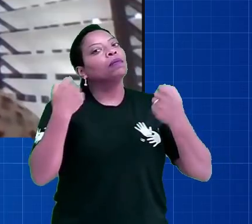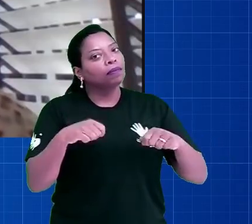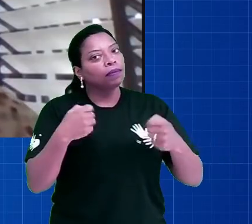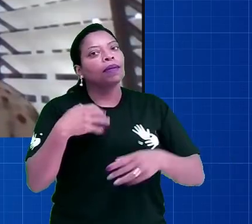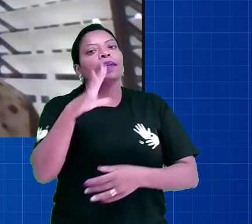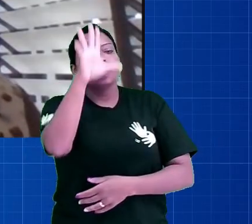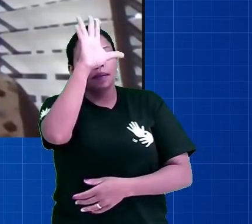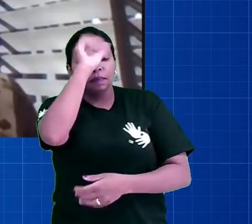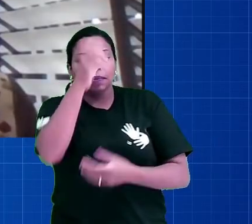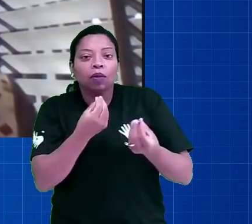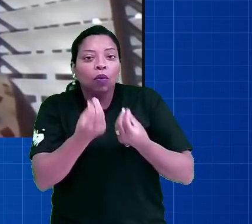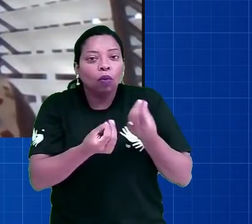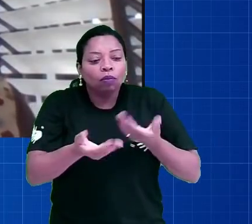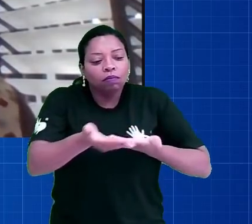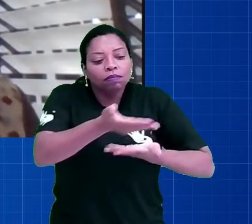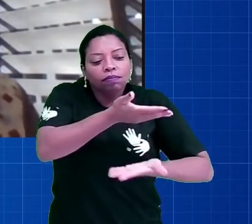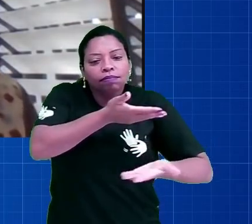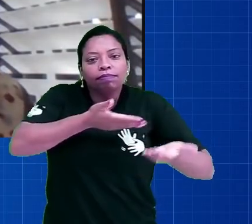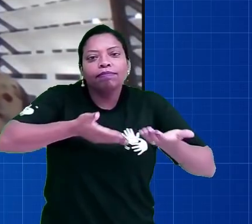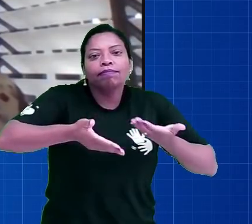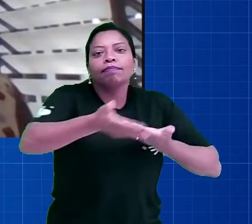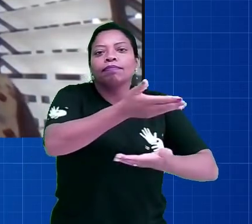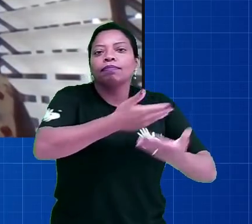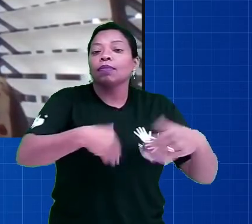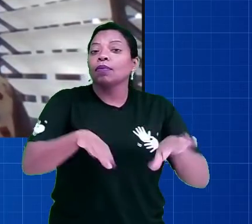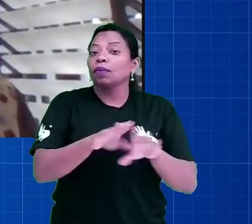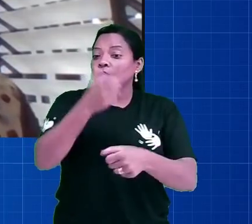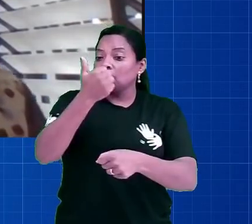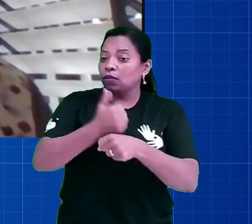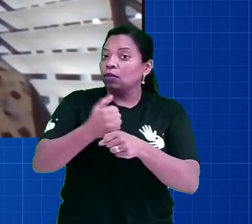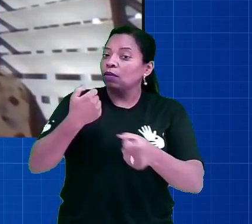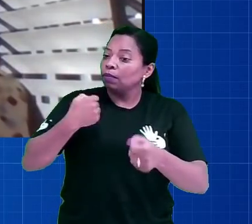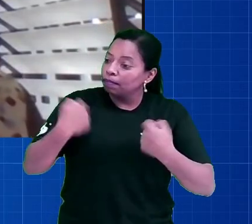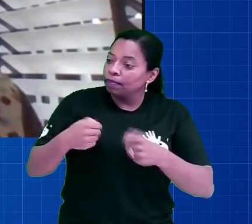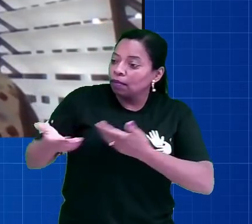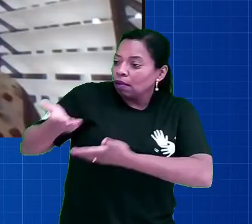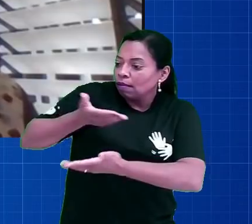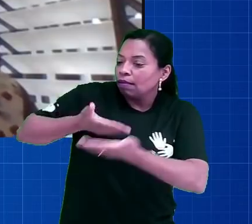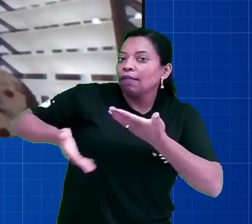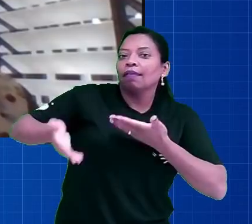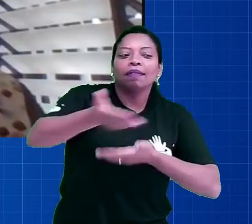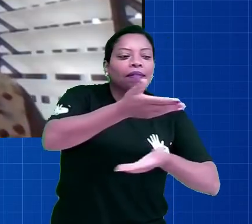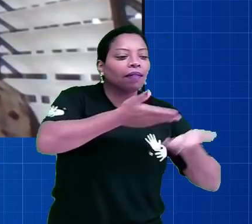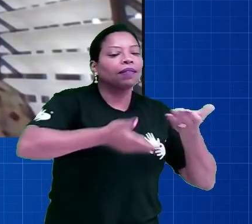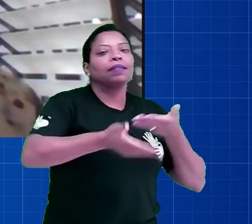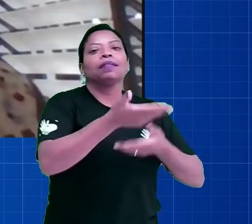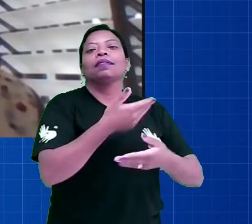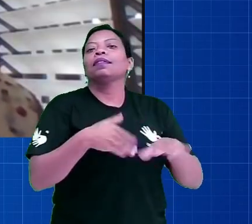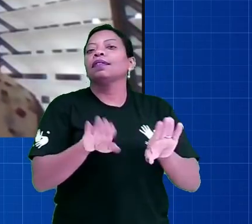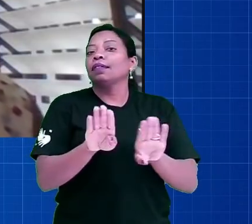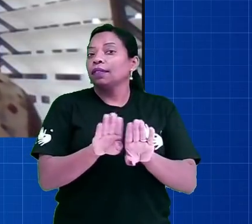dos professores, dos gestores, da própria direção. Então, a gente tem que estar com essa questão